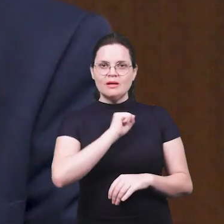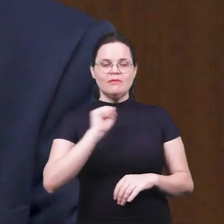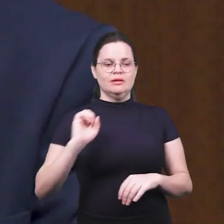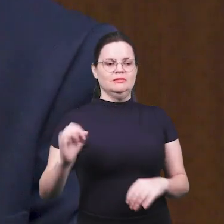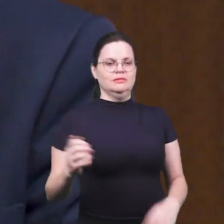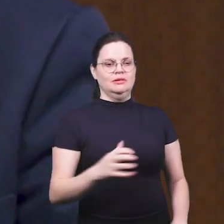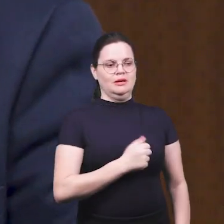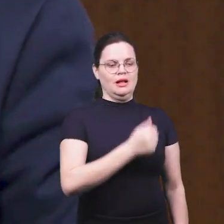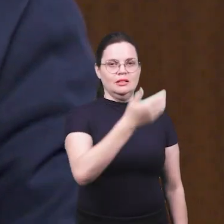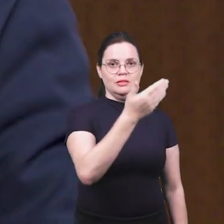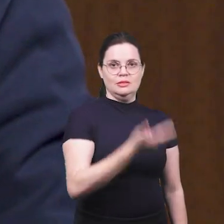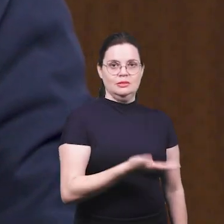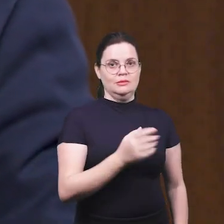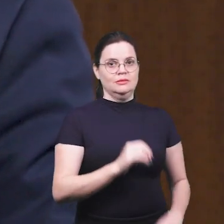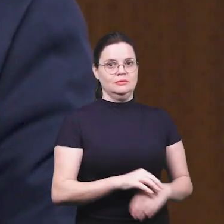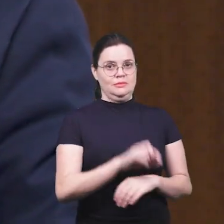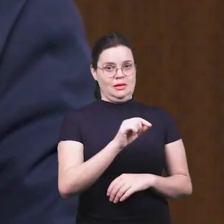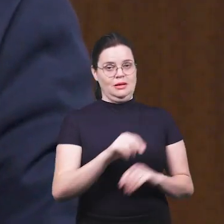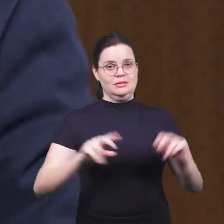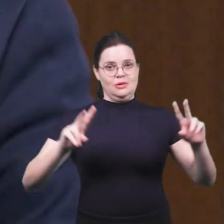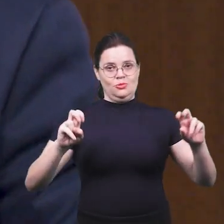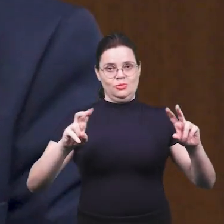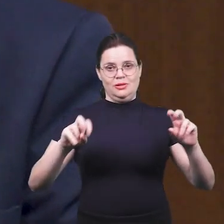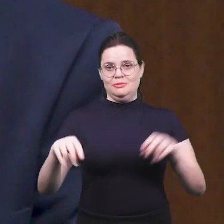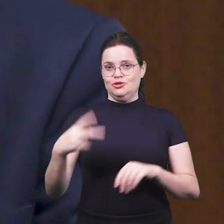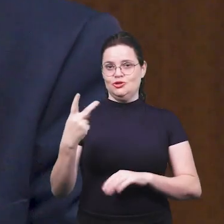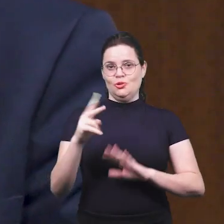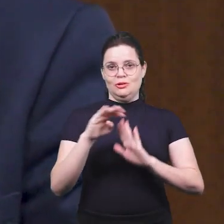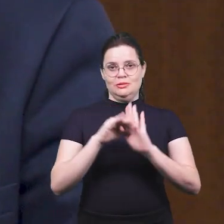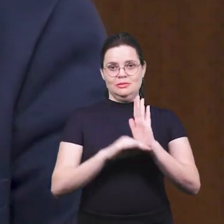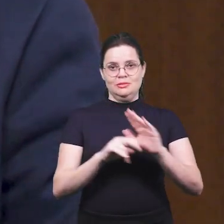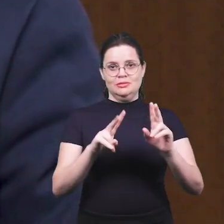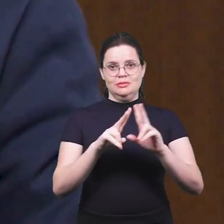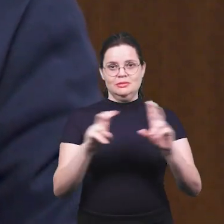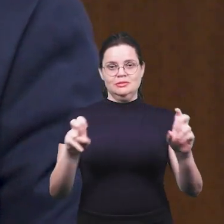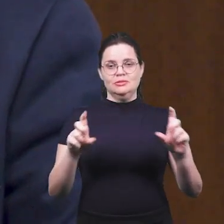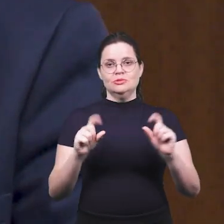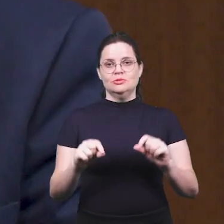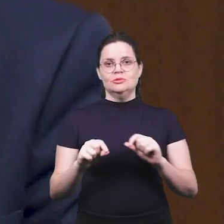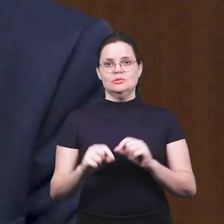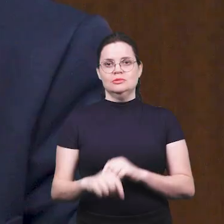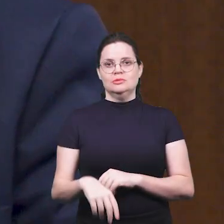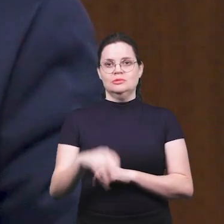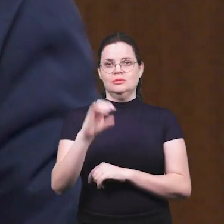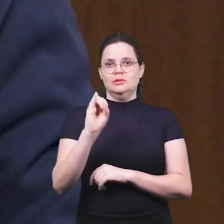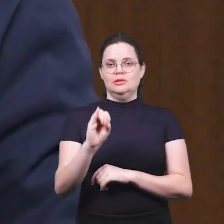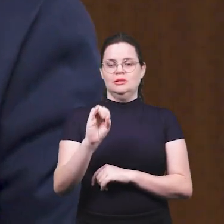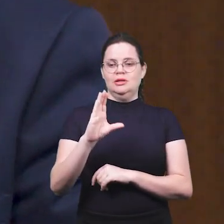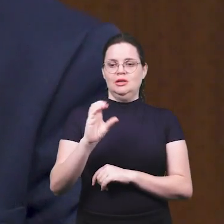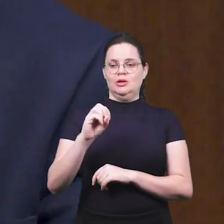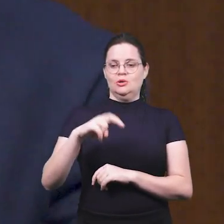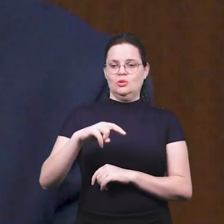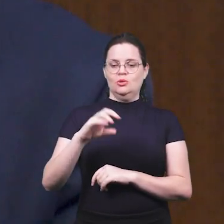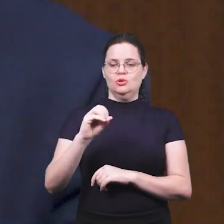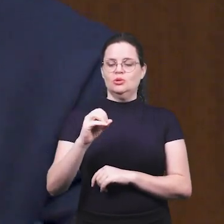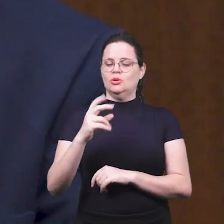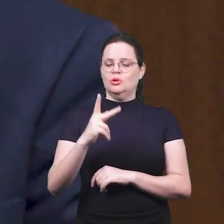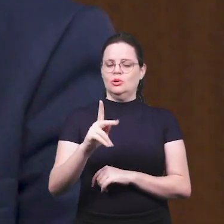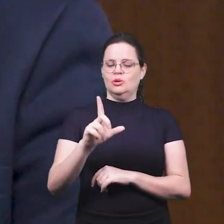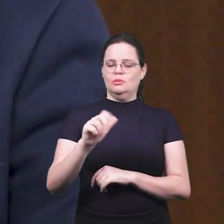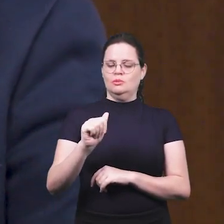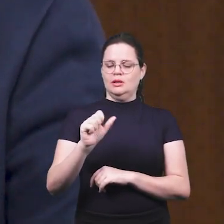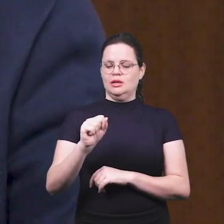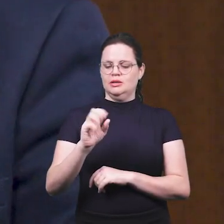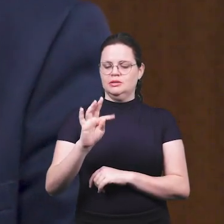ter um tema de 2 programas só sobre iconoclastia,